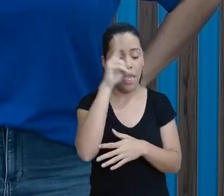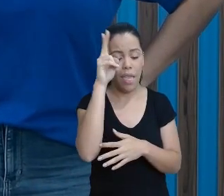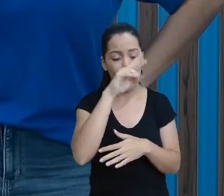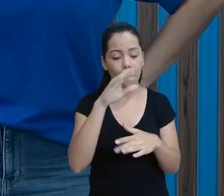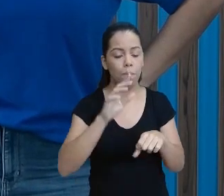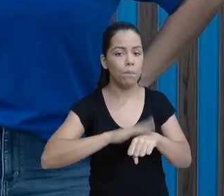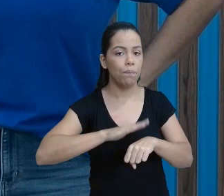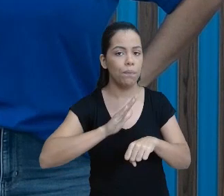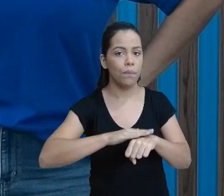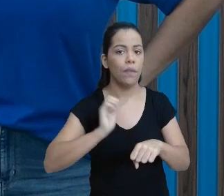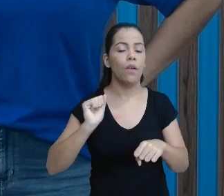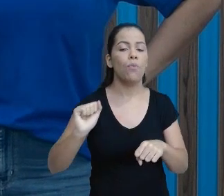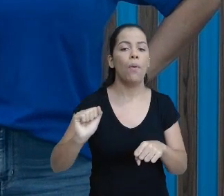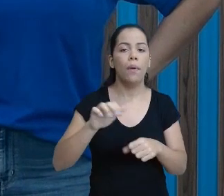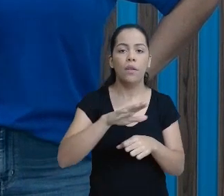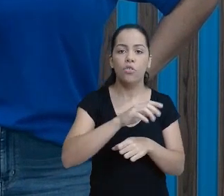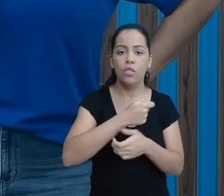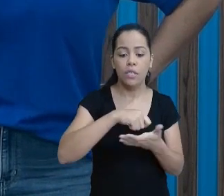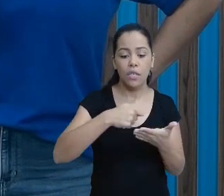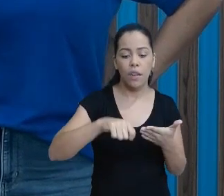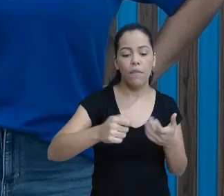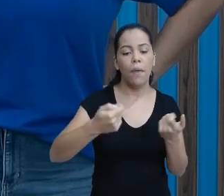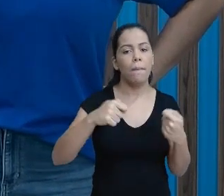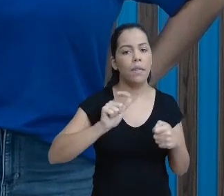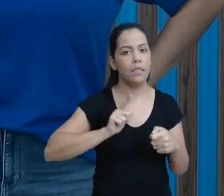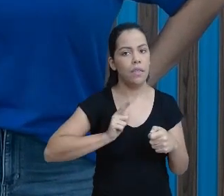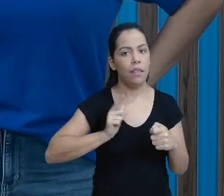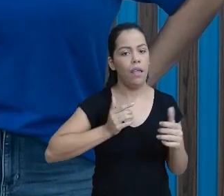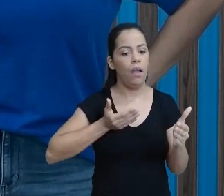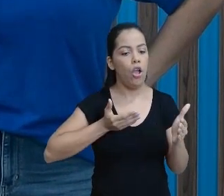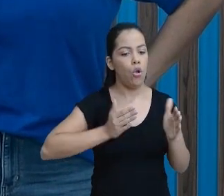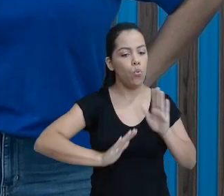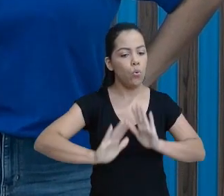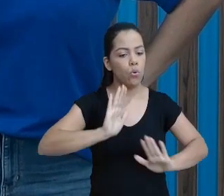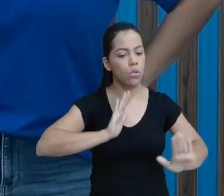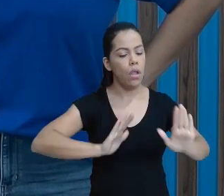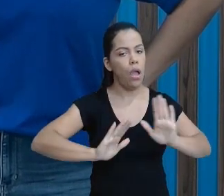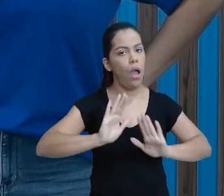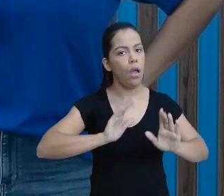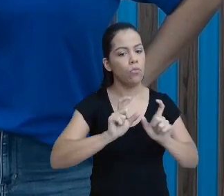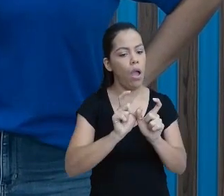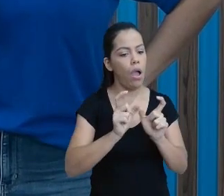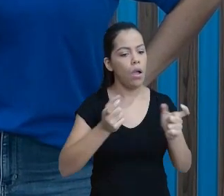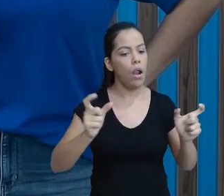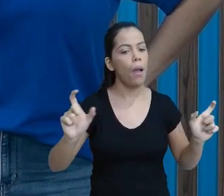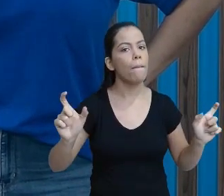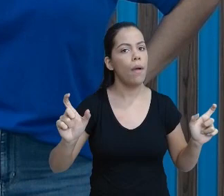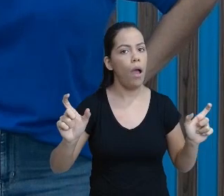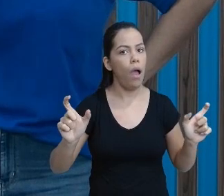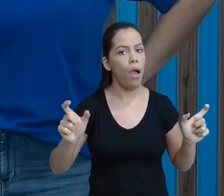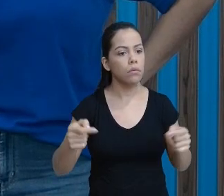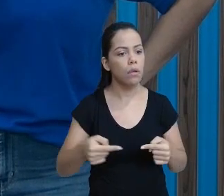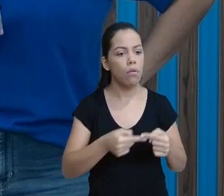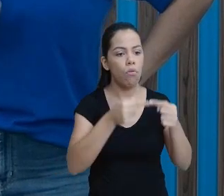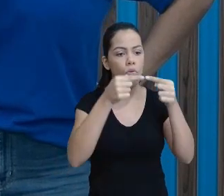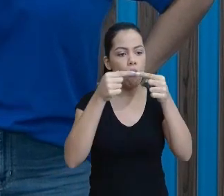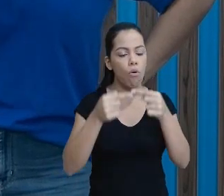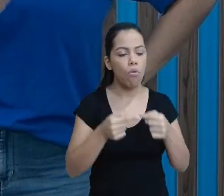ter um particular cuidado com as questões gramaticais, as questões de